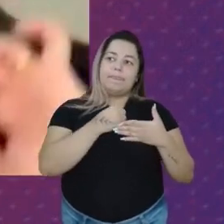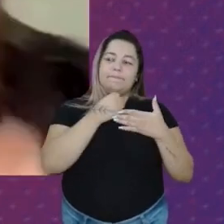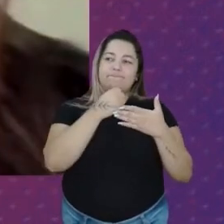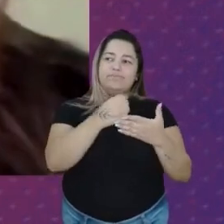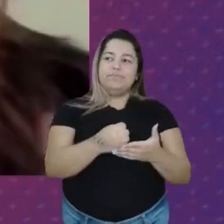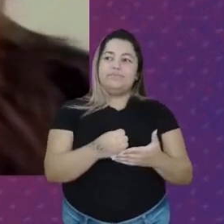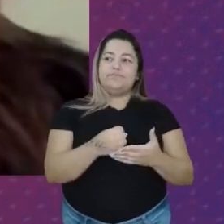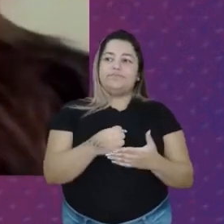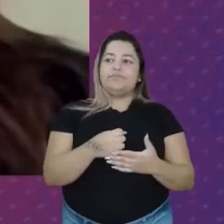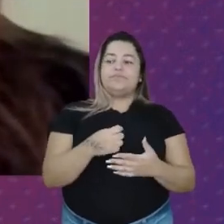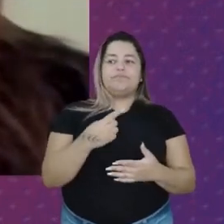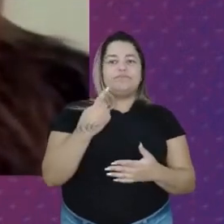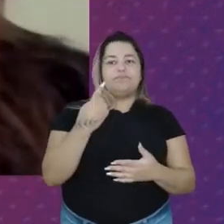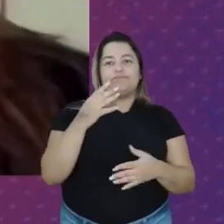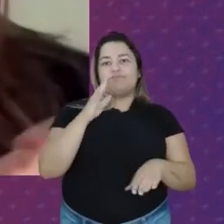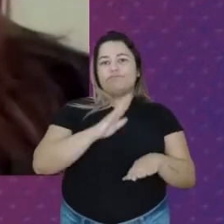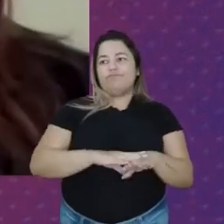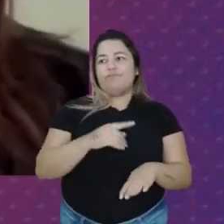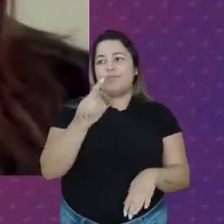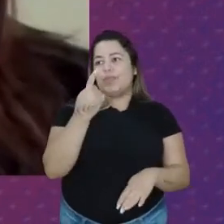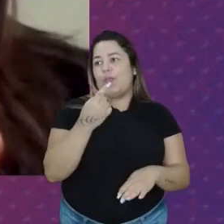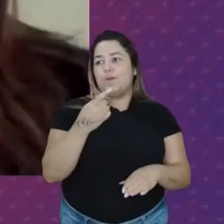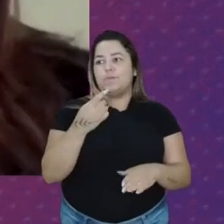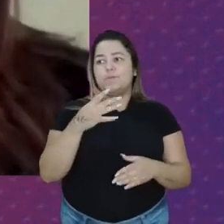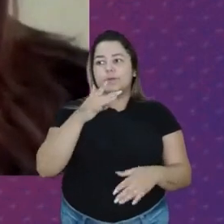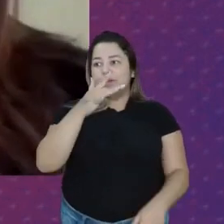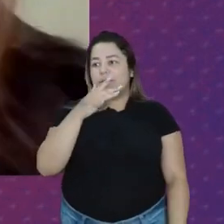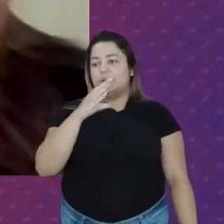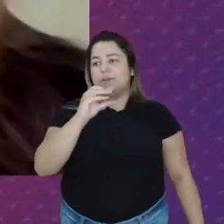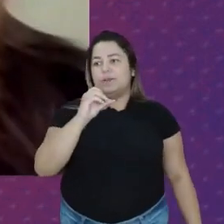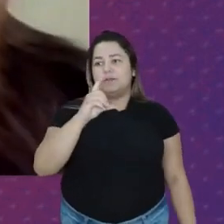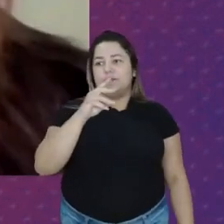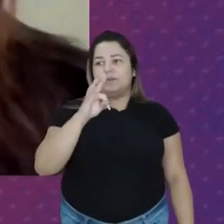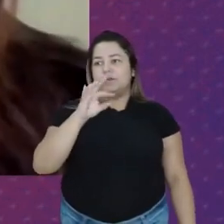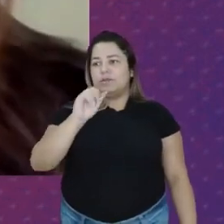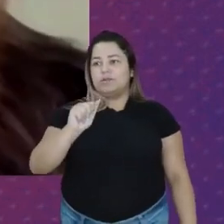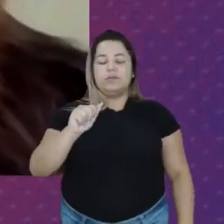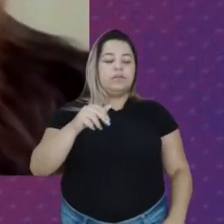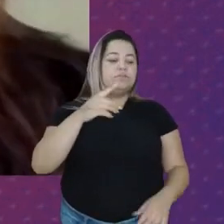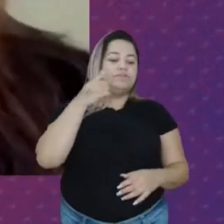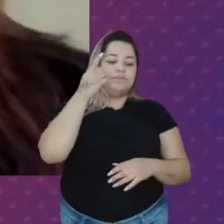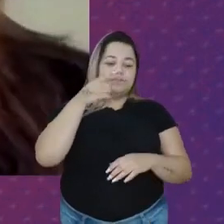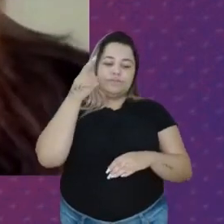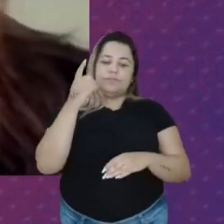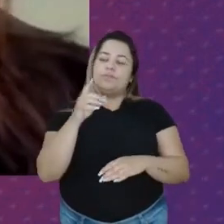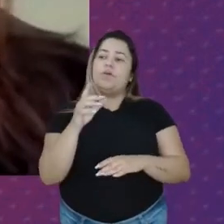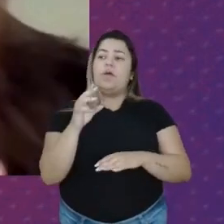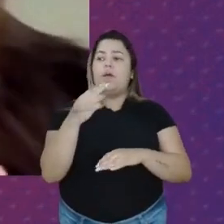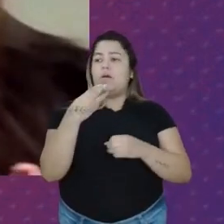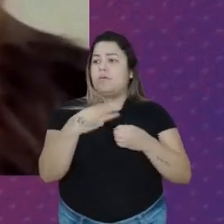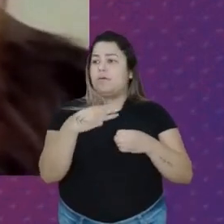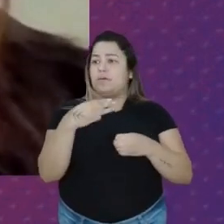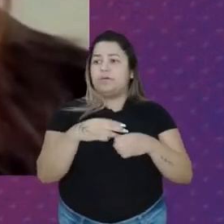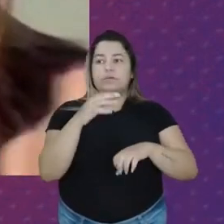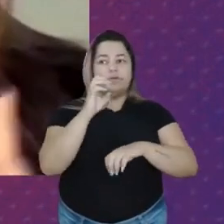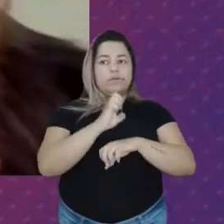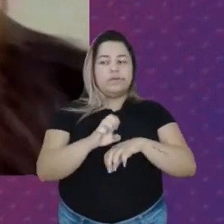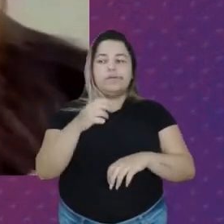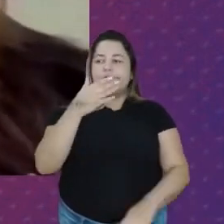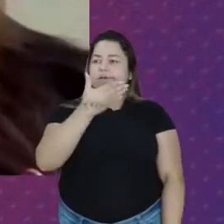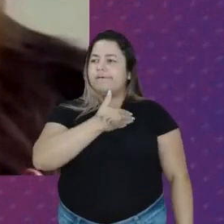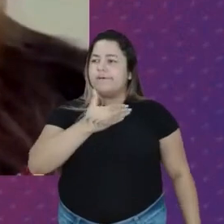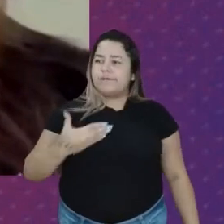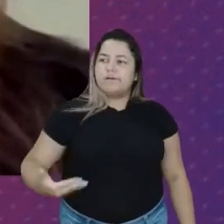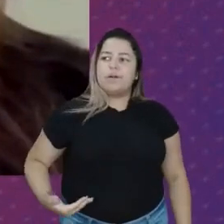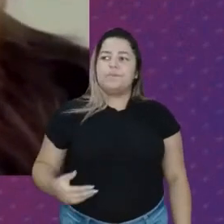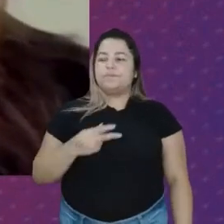vão doar para mais de uma candidata, elas querem doar para candidata a deputado estadual, candidata a deputado federal, candidata a governador e candidata